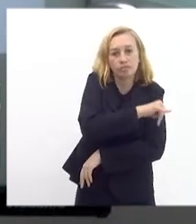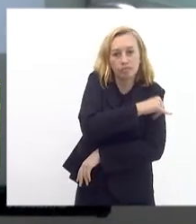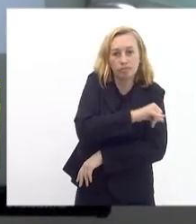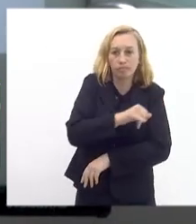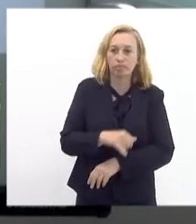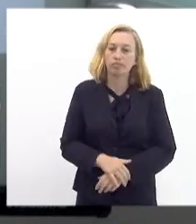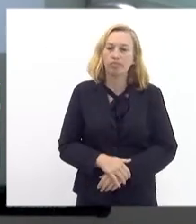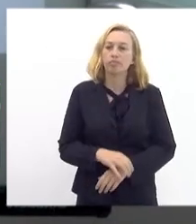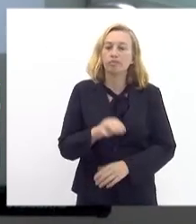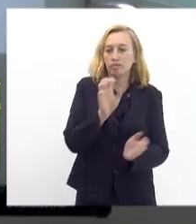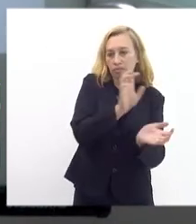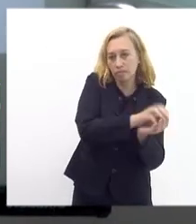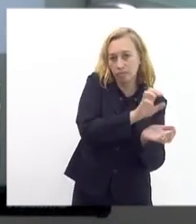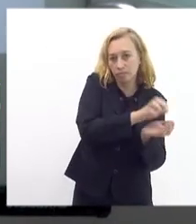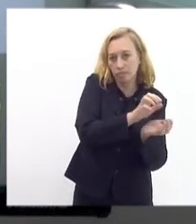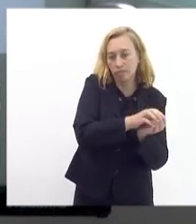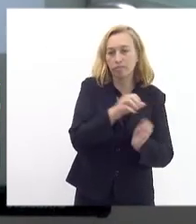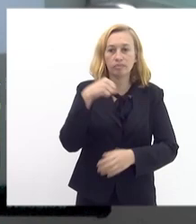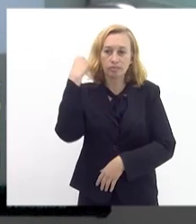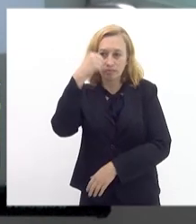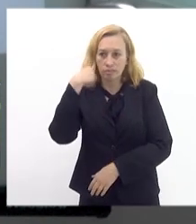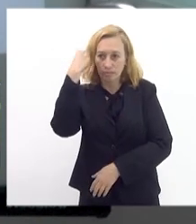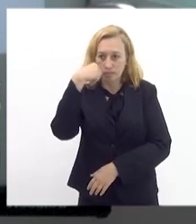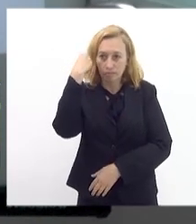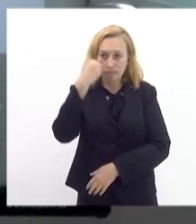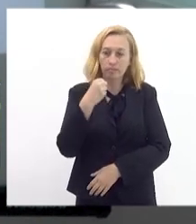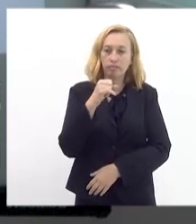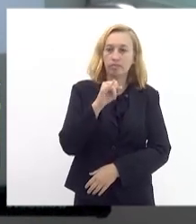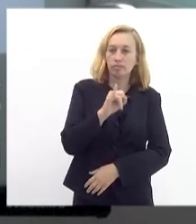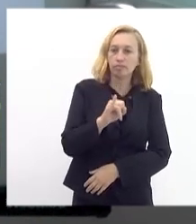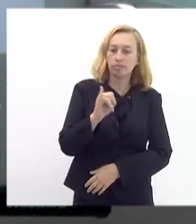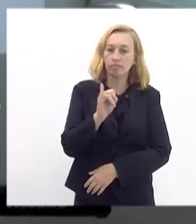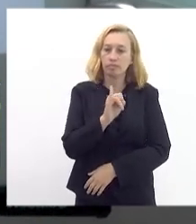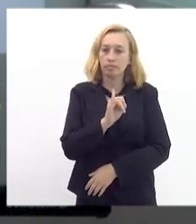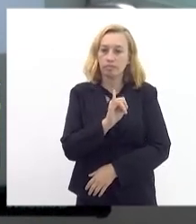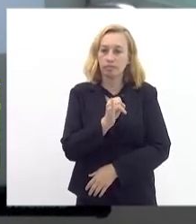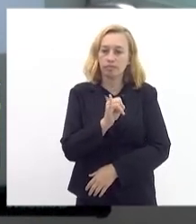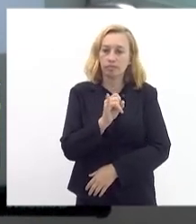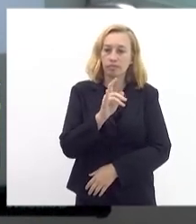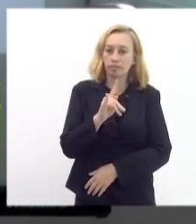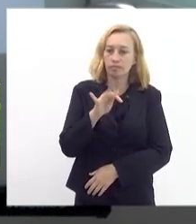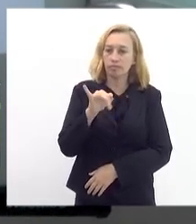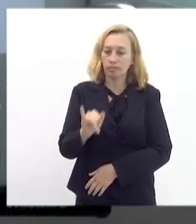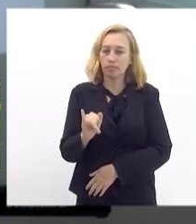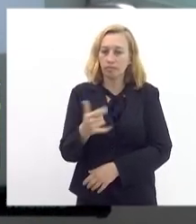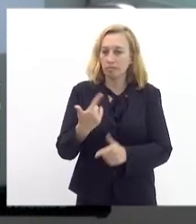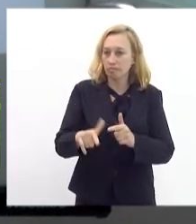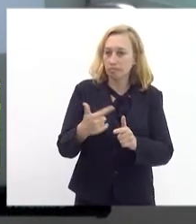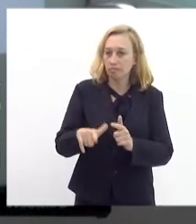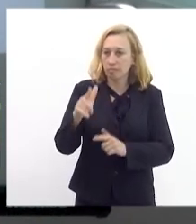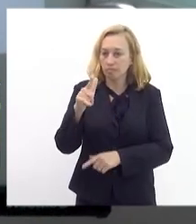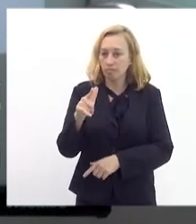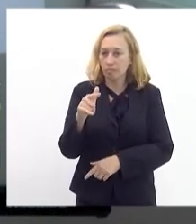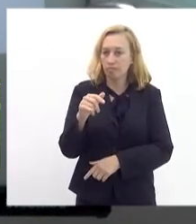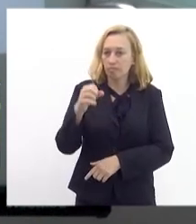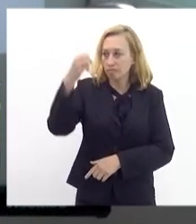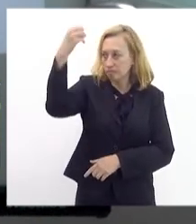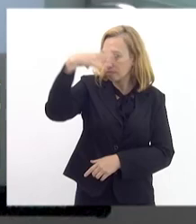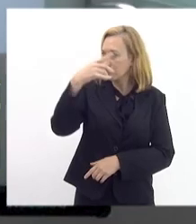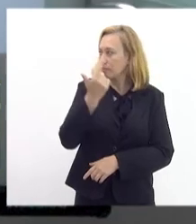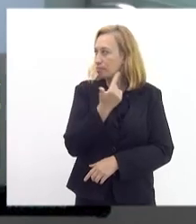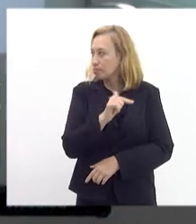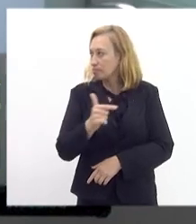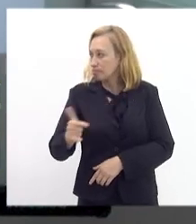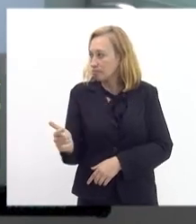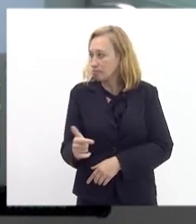o Santa Cruz Sepetiba em Itaguaí não vai ter problema energético tela segura ela